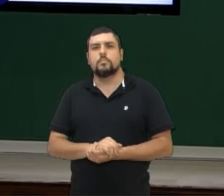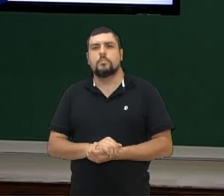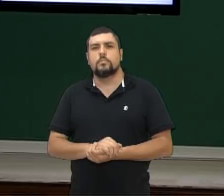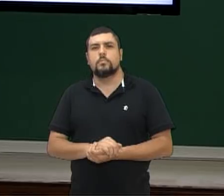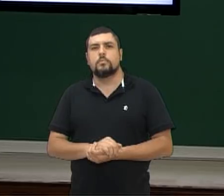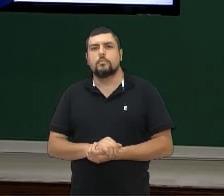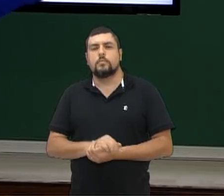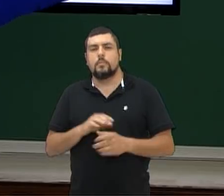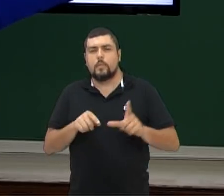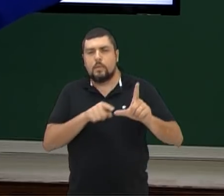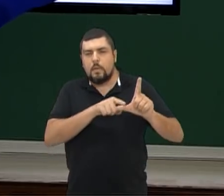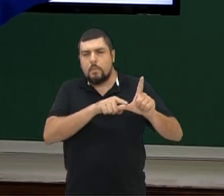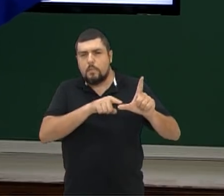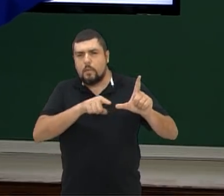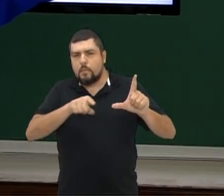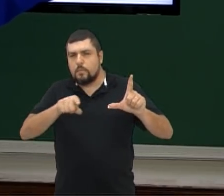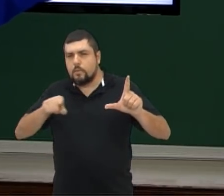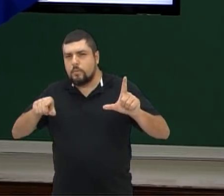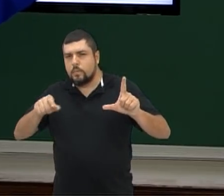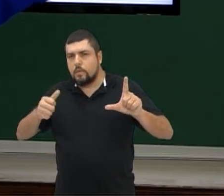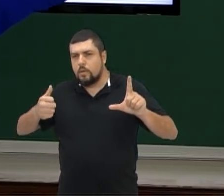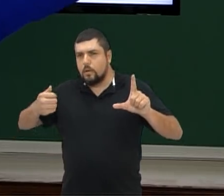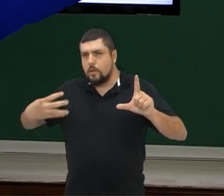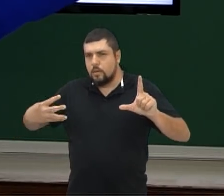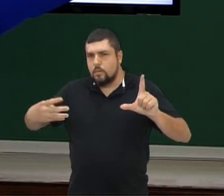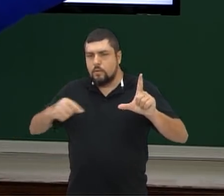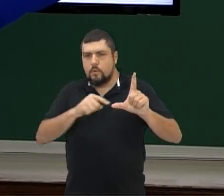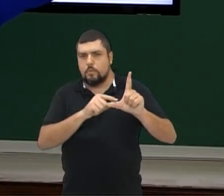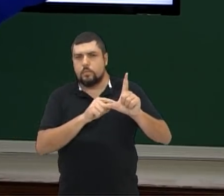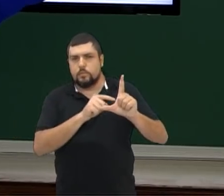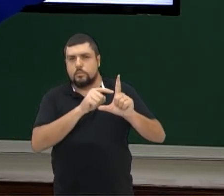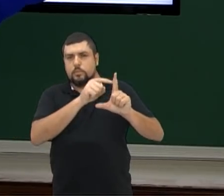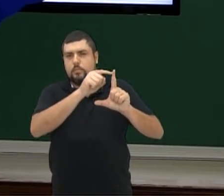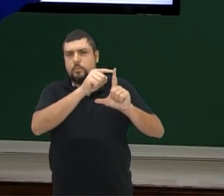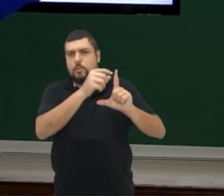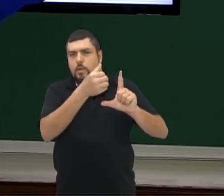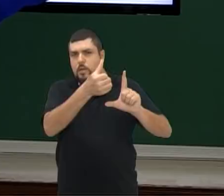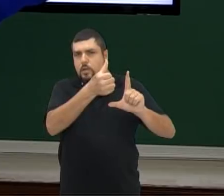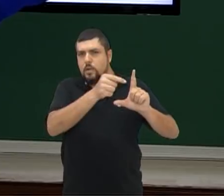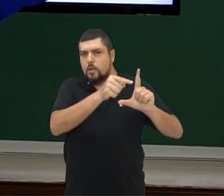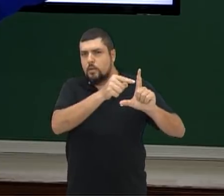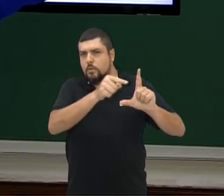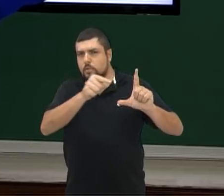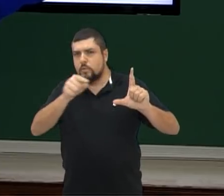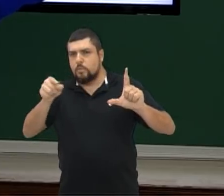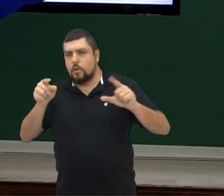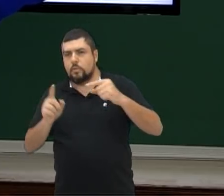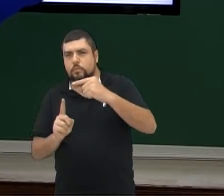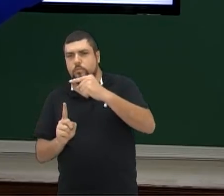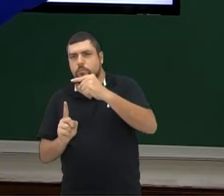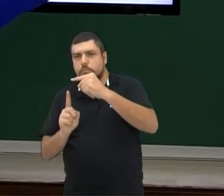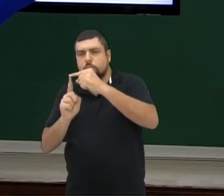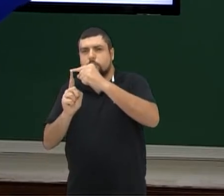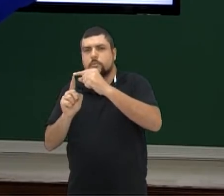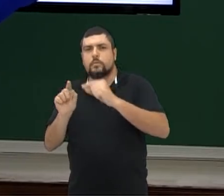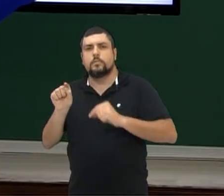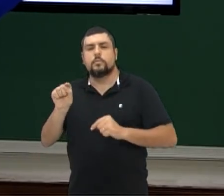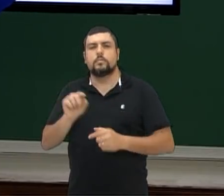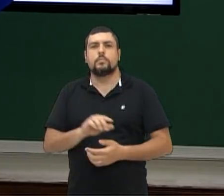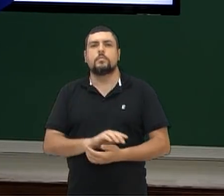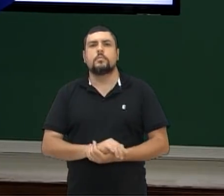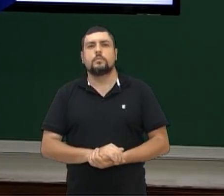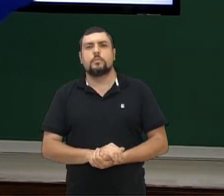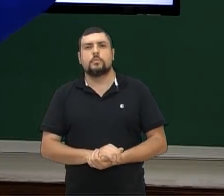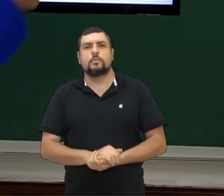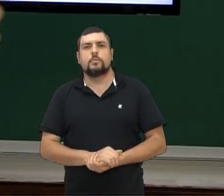13, 14 no eixo X. E o outro, C2 no eixo Y.